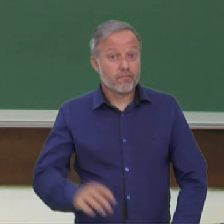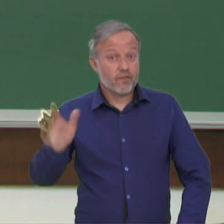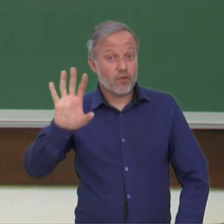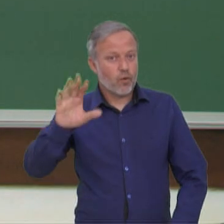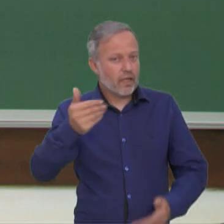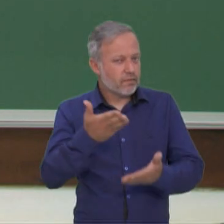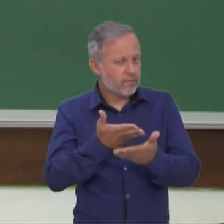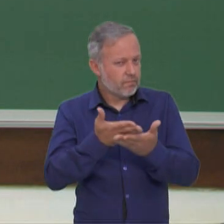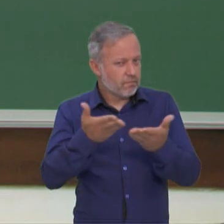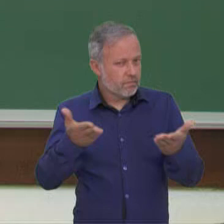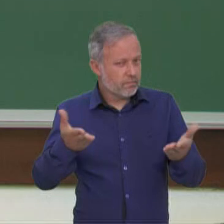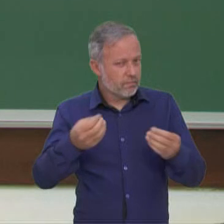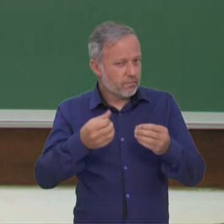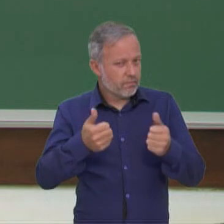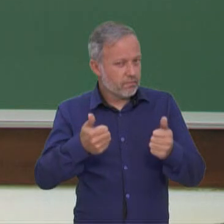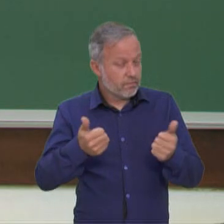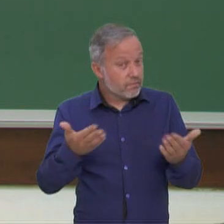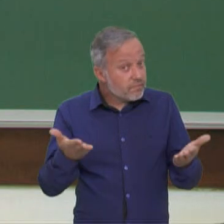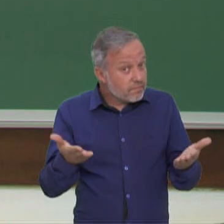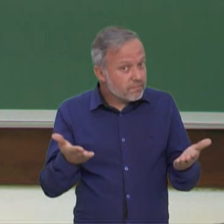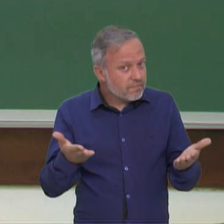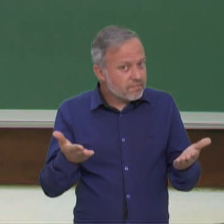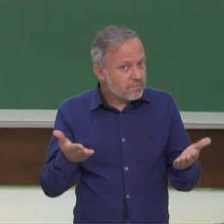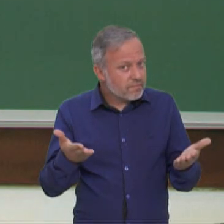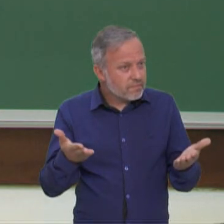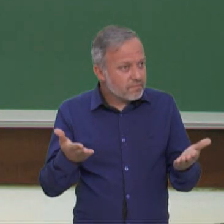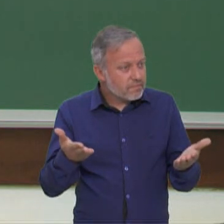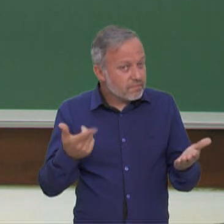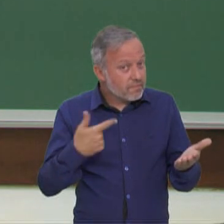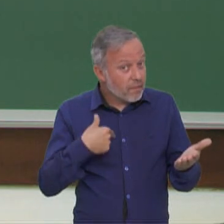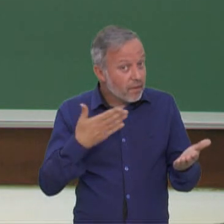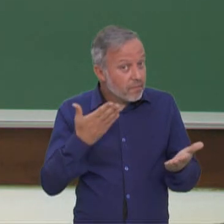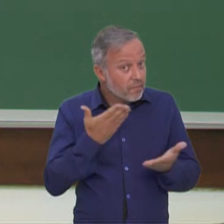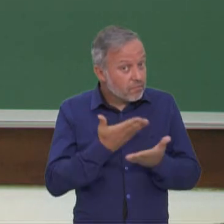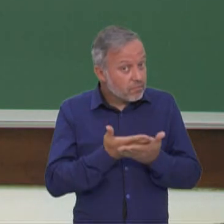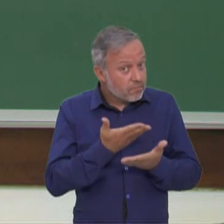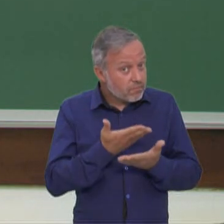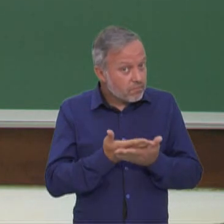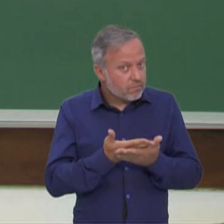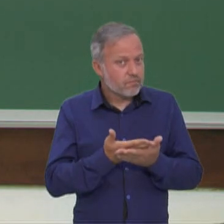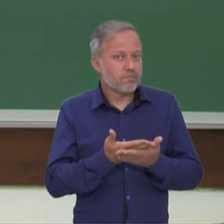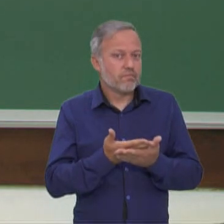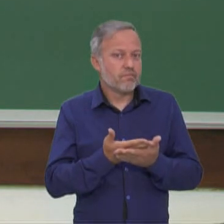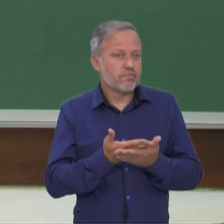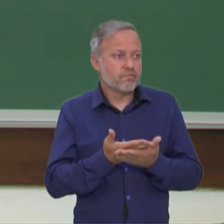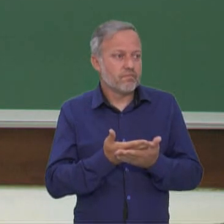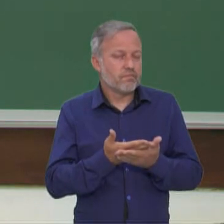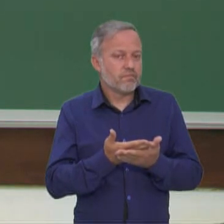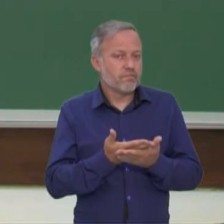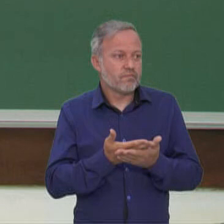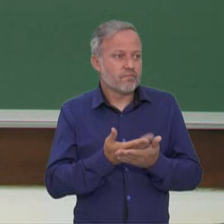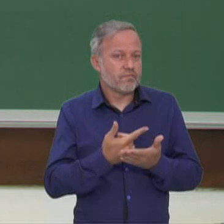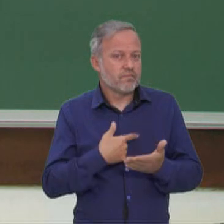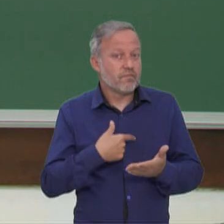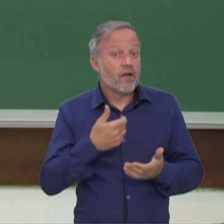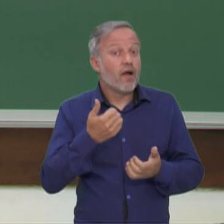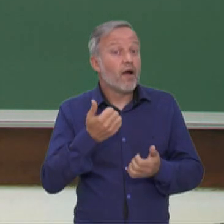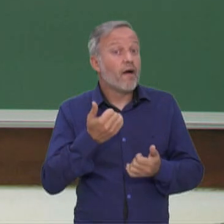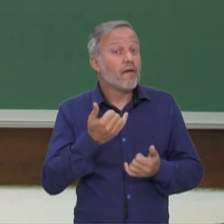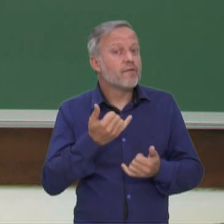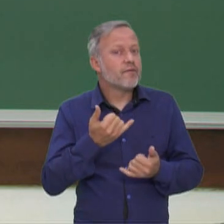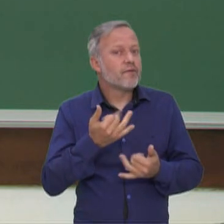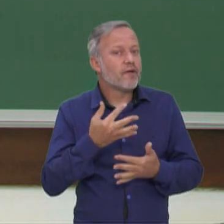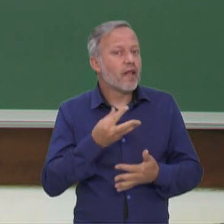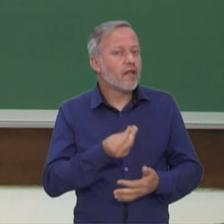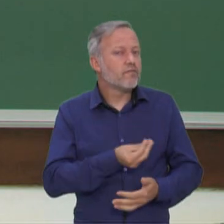Olá, pessoal! Tudo bem com vocês? Estamos aqui hoje para uma aula e vamos falar da vida